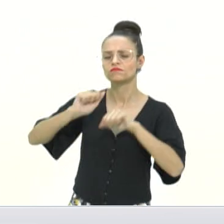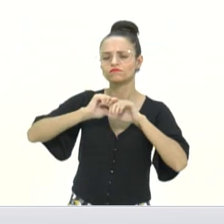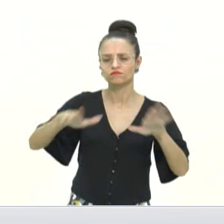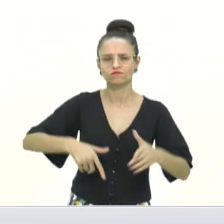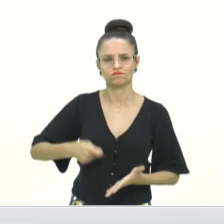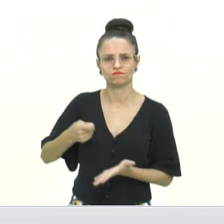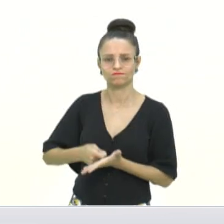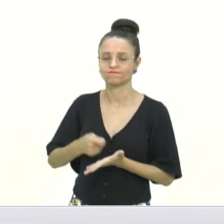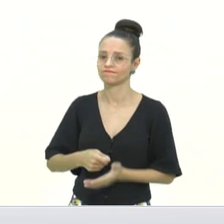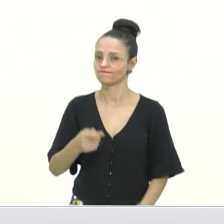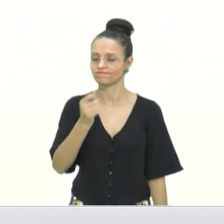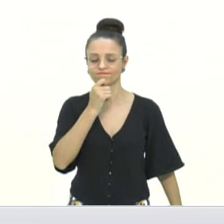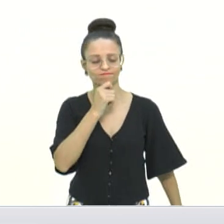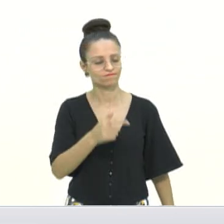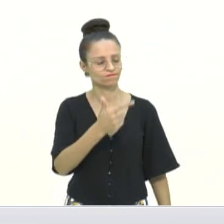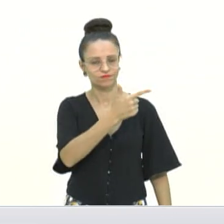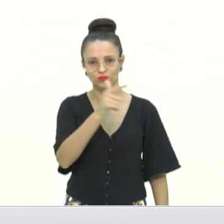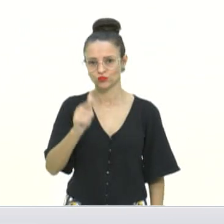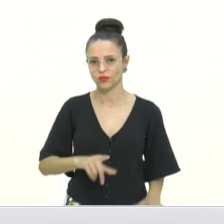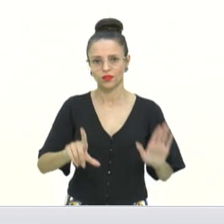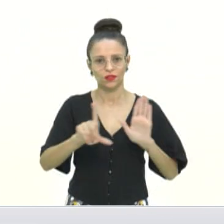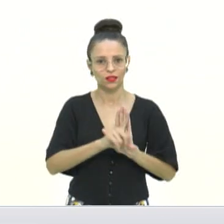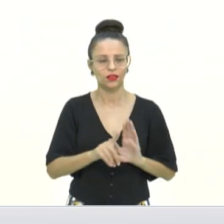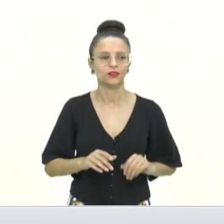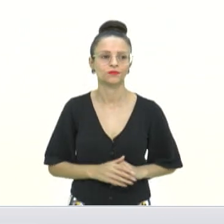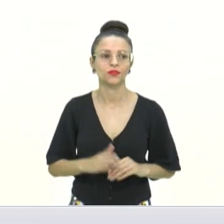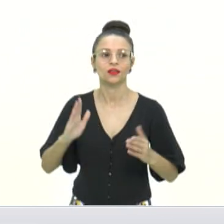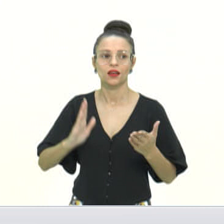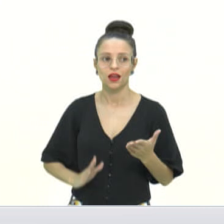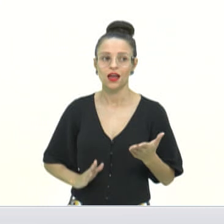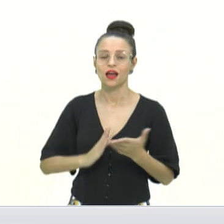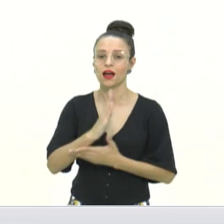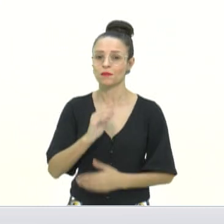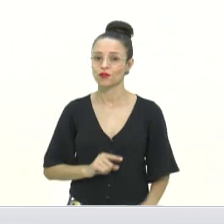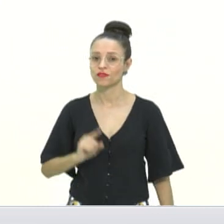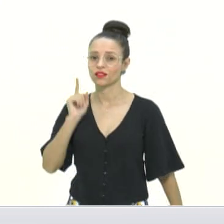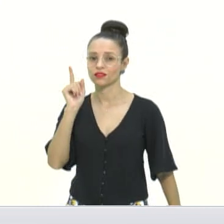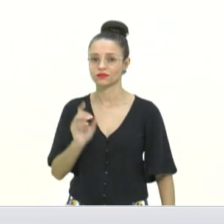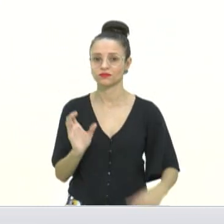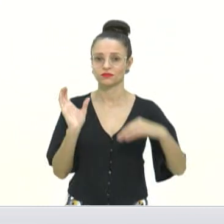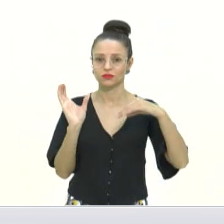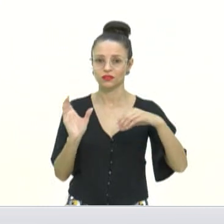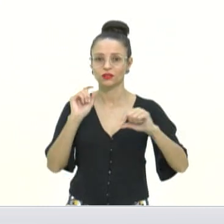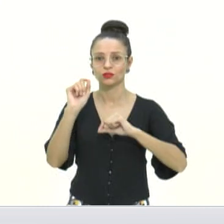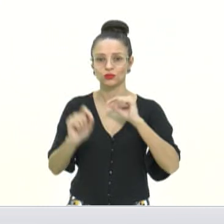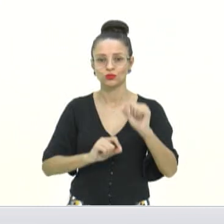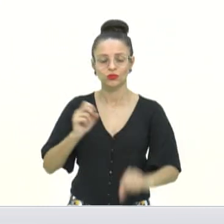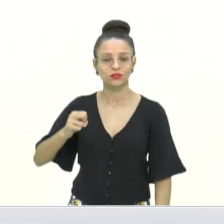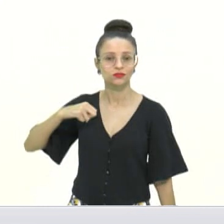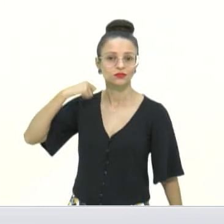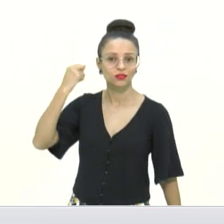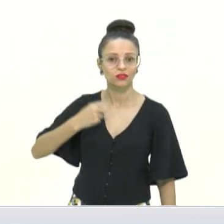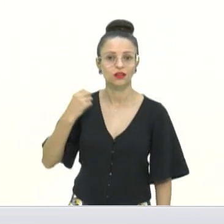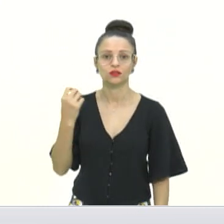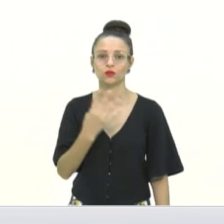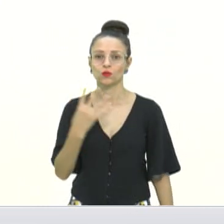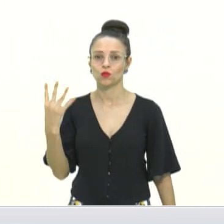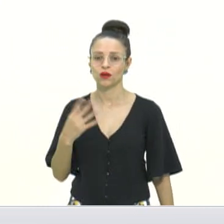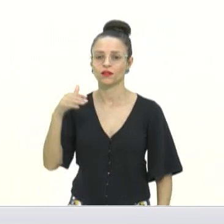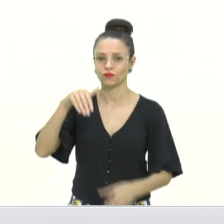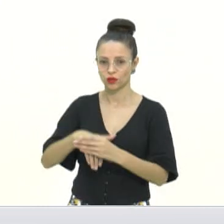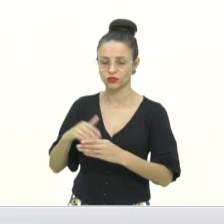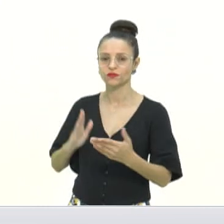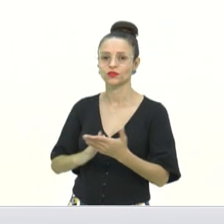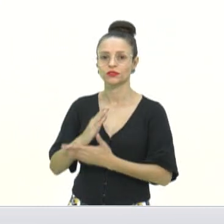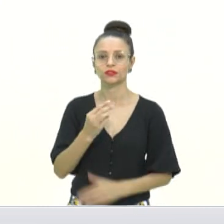Ó, não tem ainda, tá? Foi aprovado no Senado, por 44 votos a